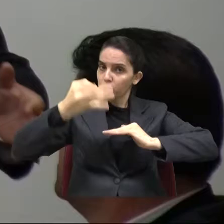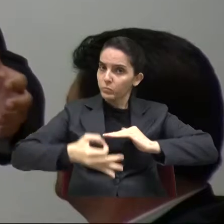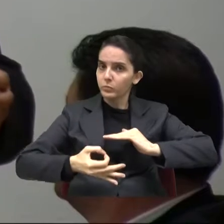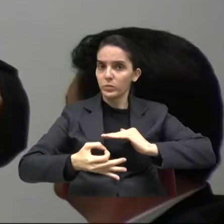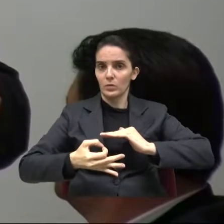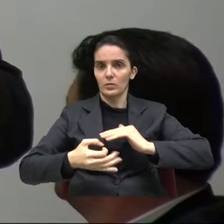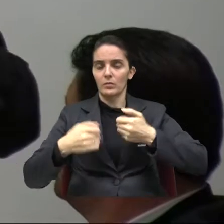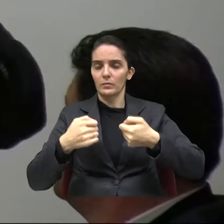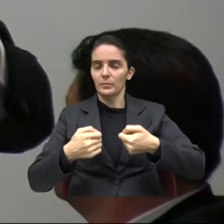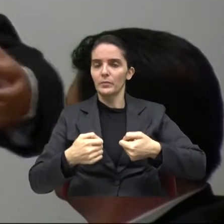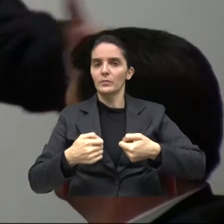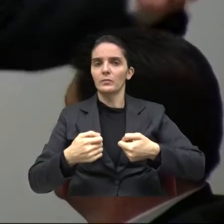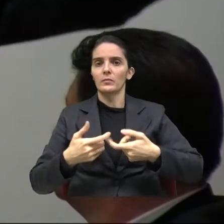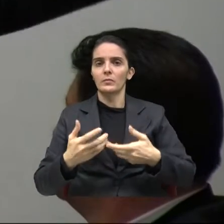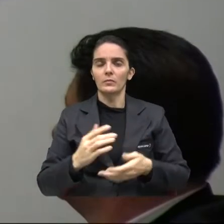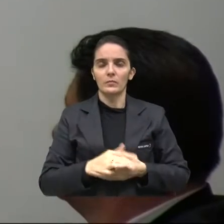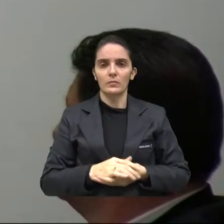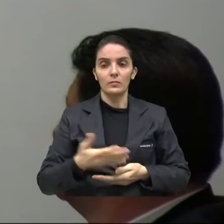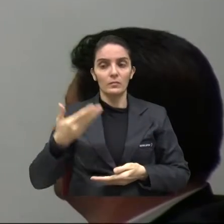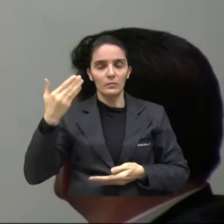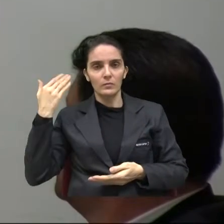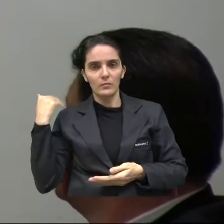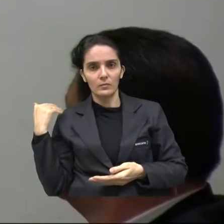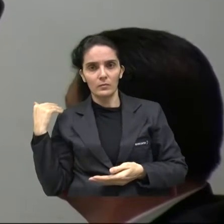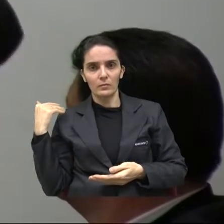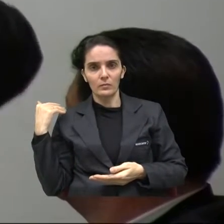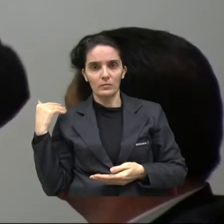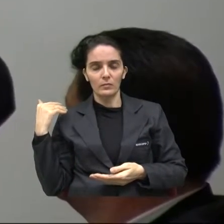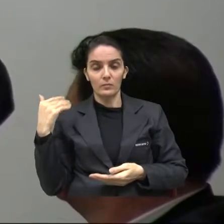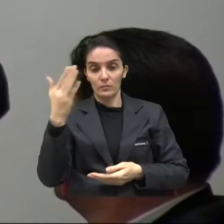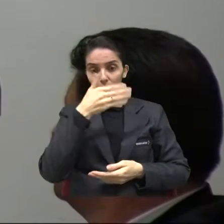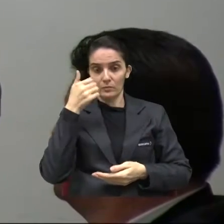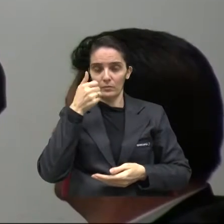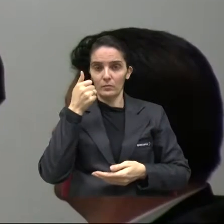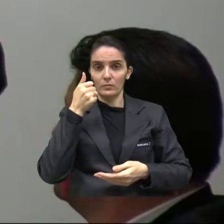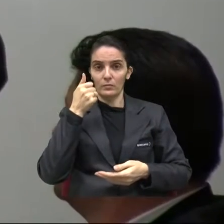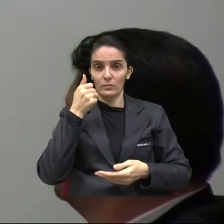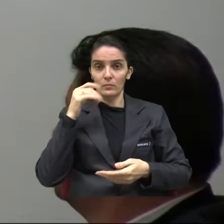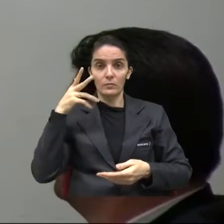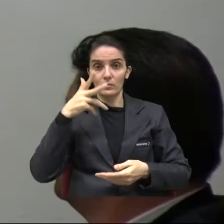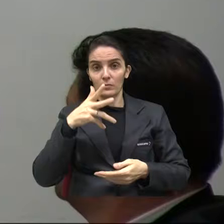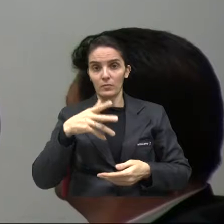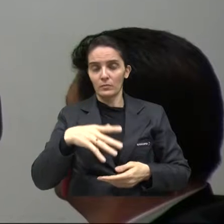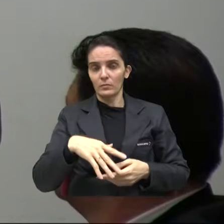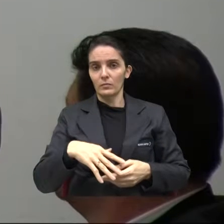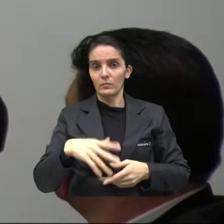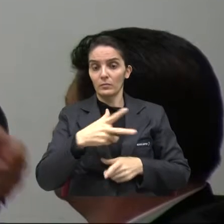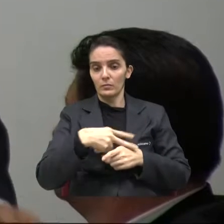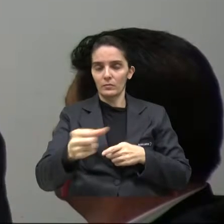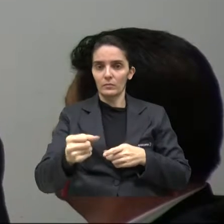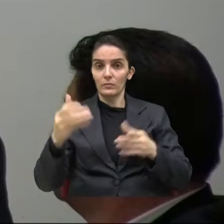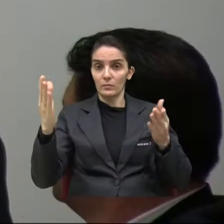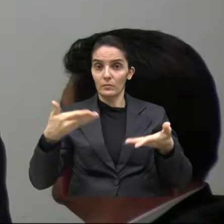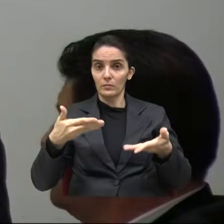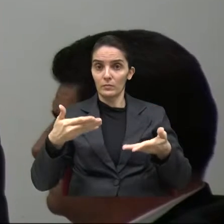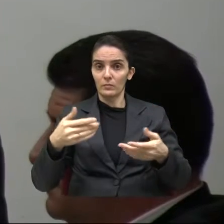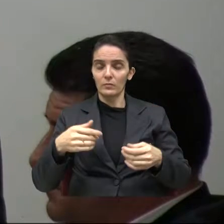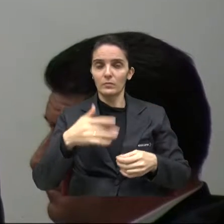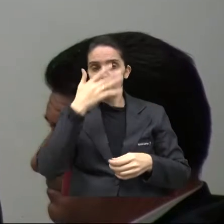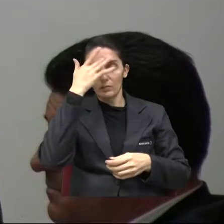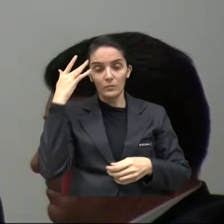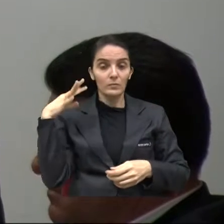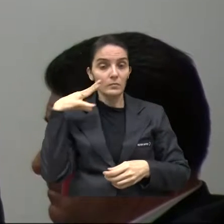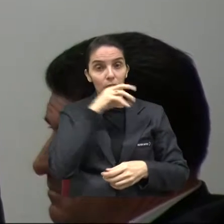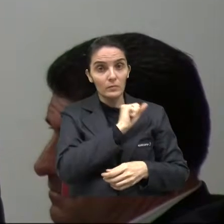trazer esses profissionais. Antigamente, os grandes comiam os pequenos. Hoje, os mais rápidos passam a perna nos mais